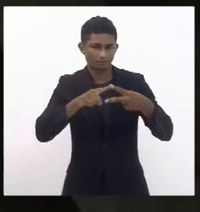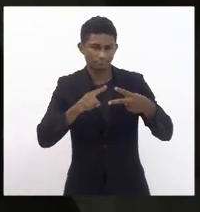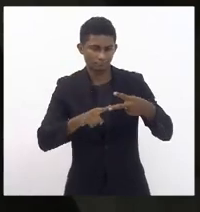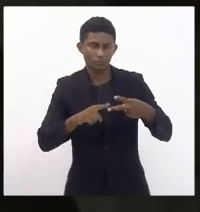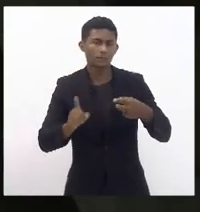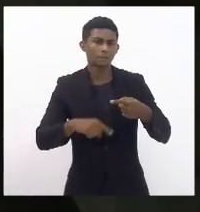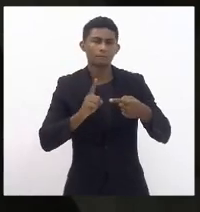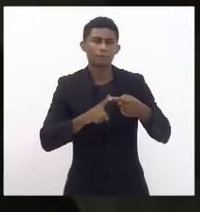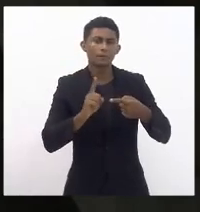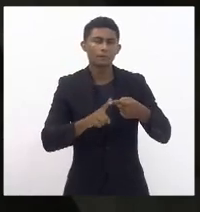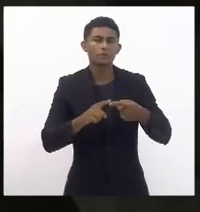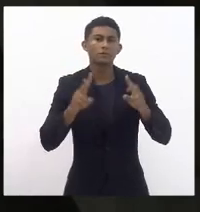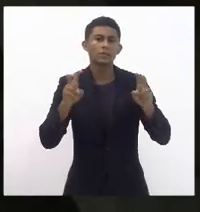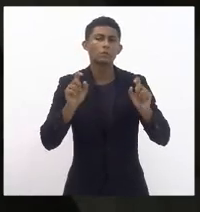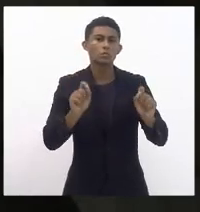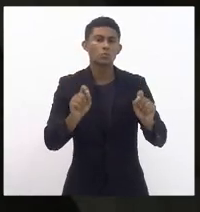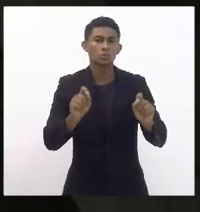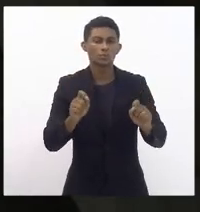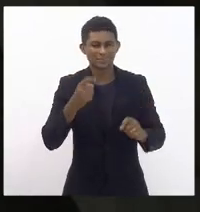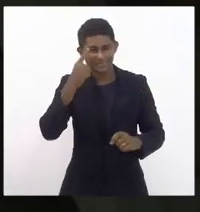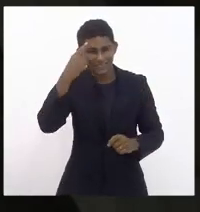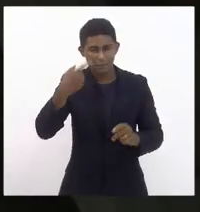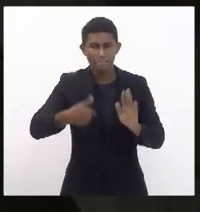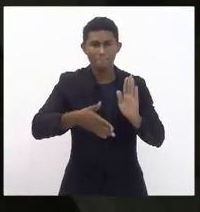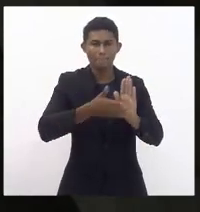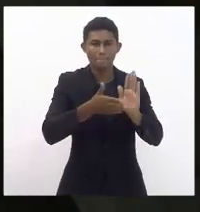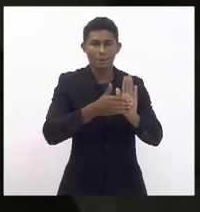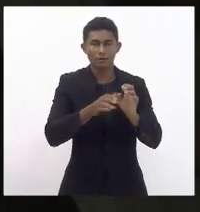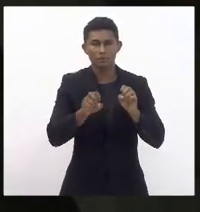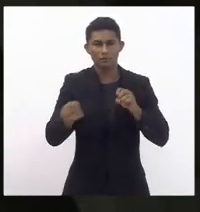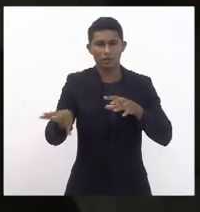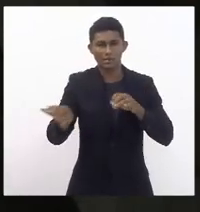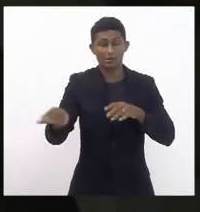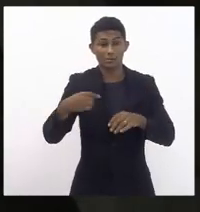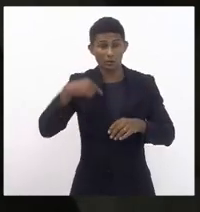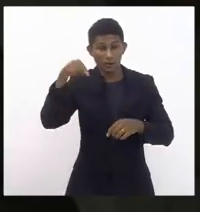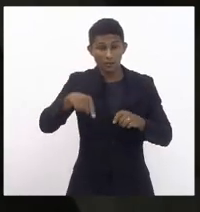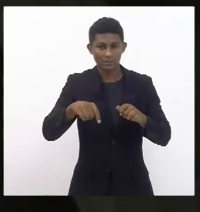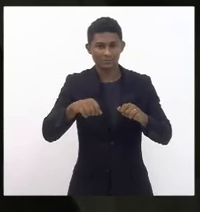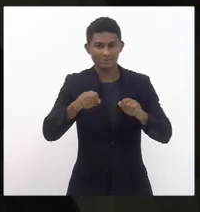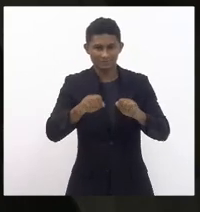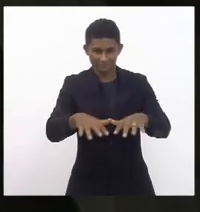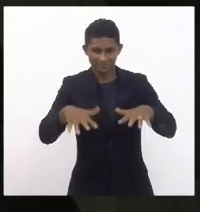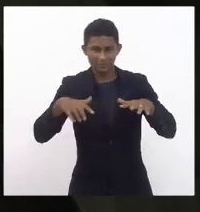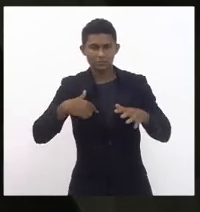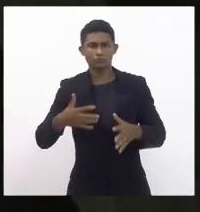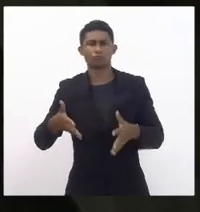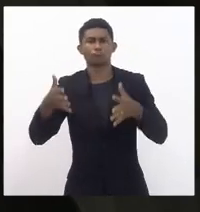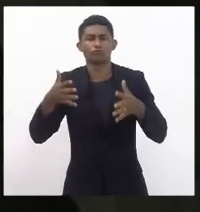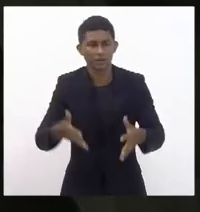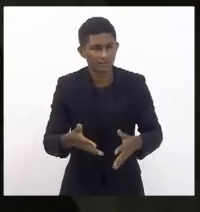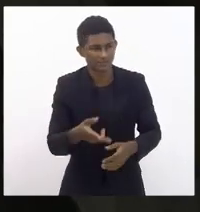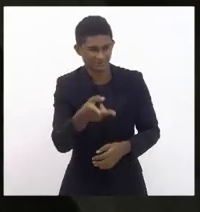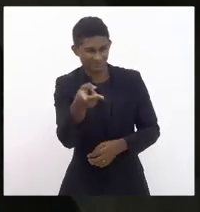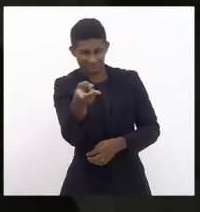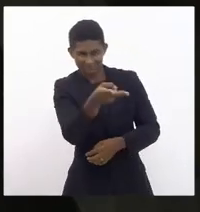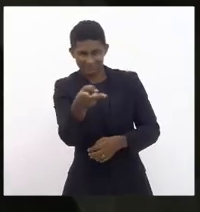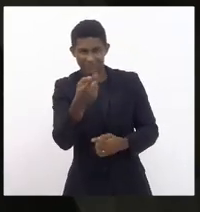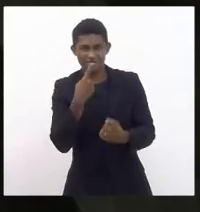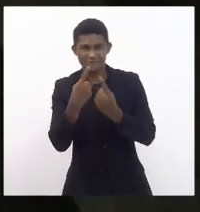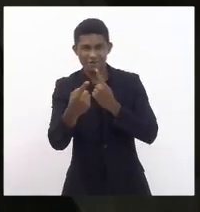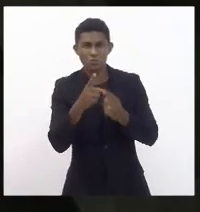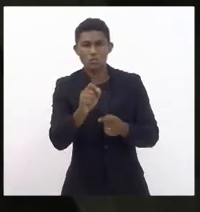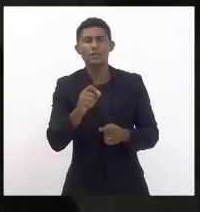o primeiro deles eu quero dar sequência à falta de educação que quando cheguei em plenário vossa excelência' e batia com deputado Flávio serafini é